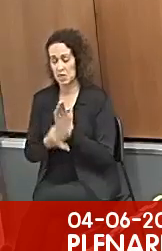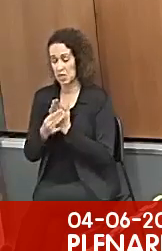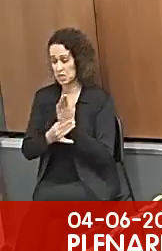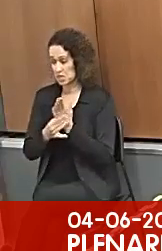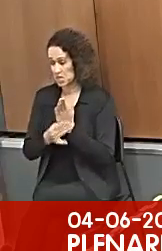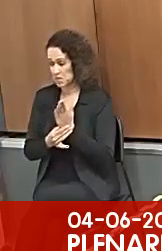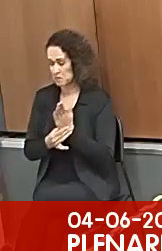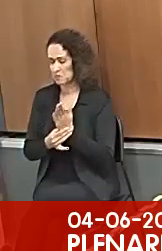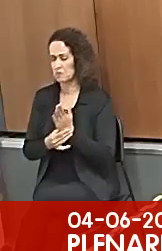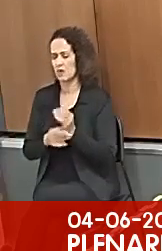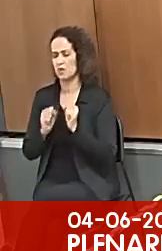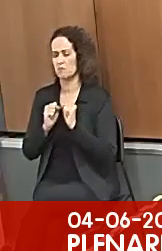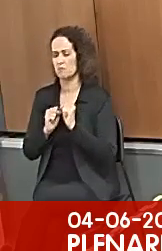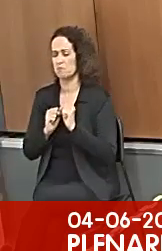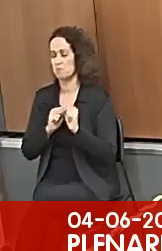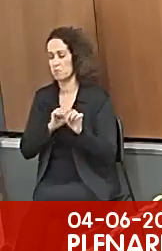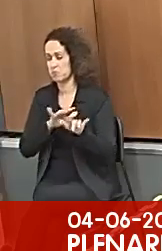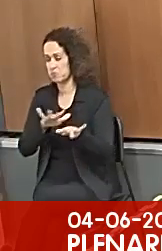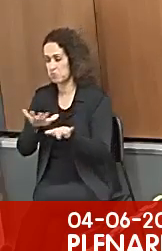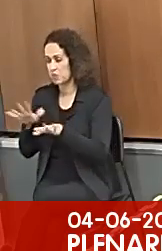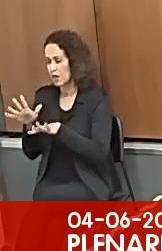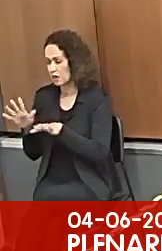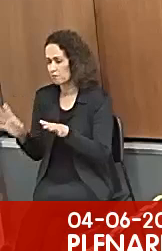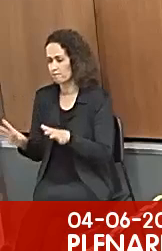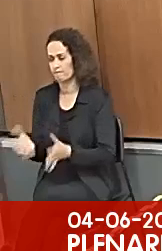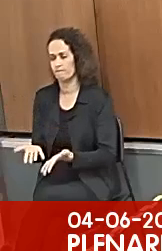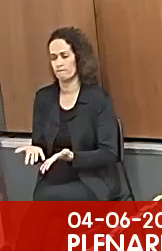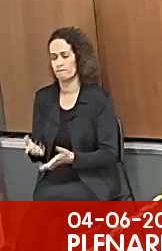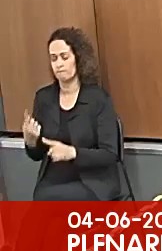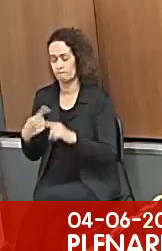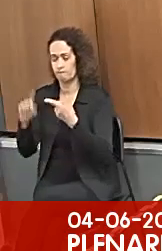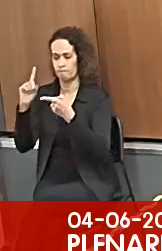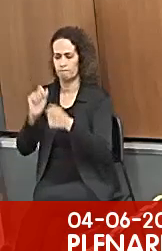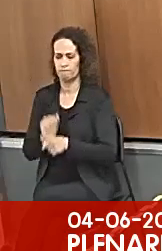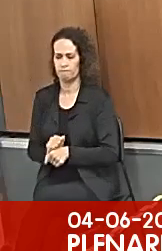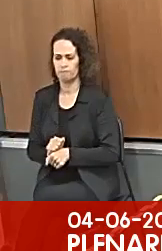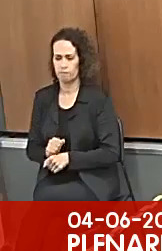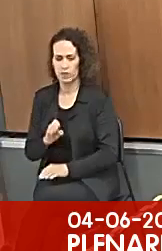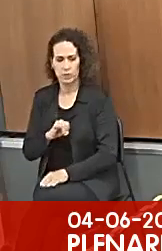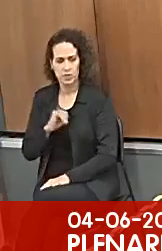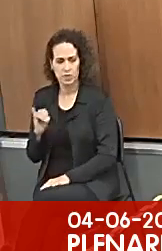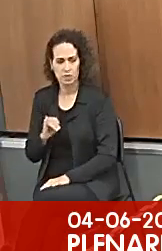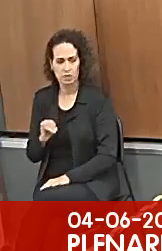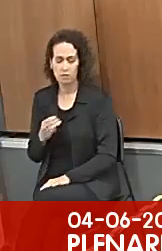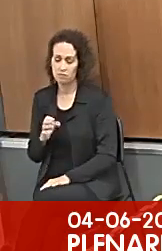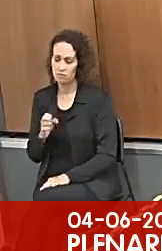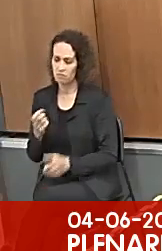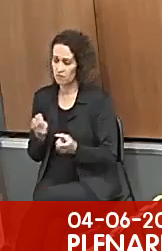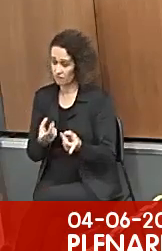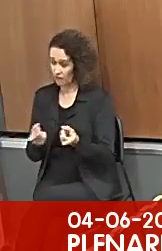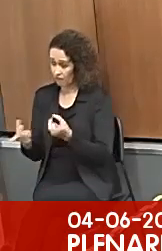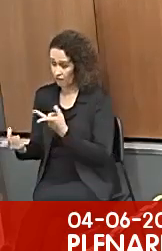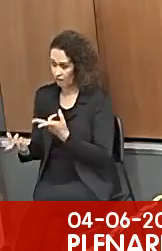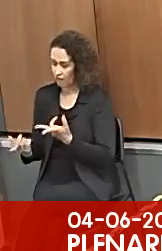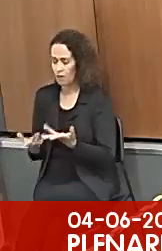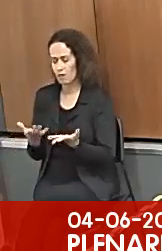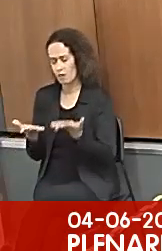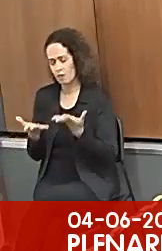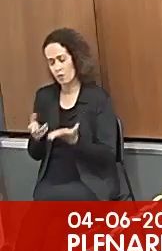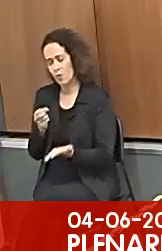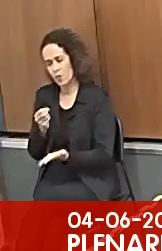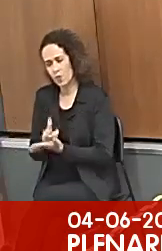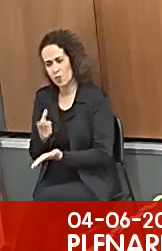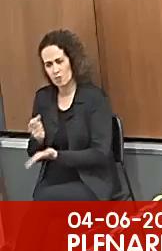gente. Eu farei, inclusive, questão de, ao final aqui, comprar um exemplar, se estiver disponível para vender, de